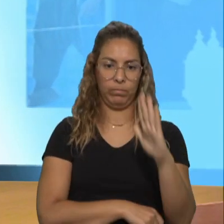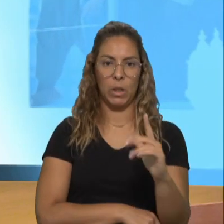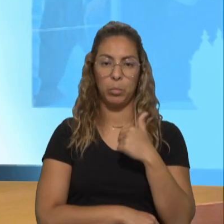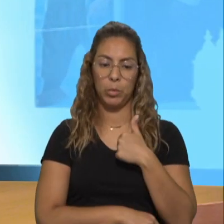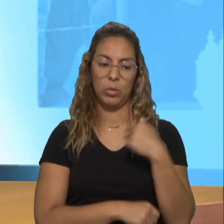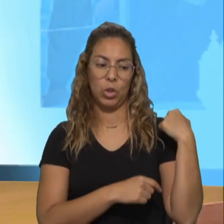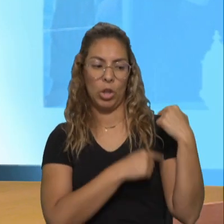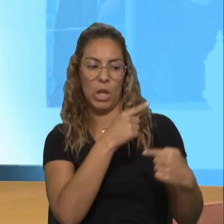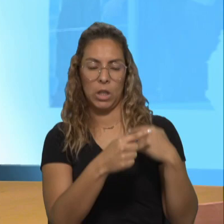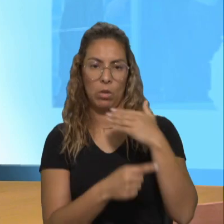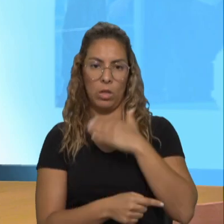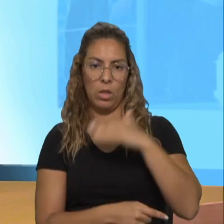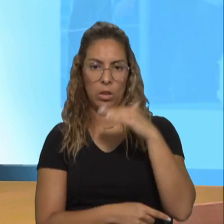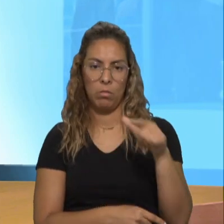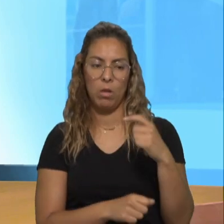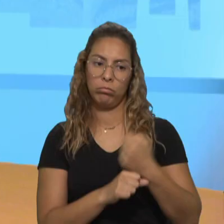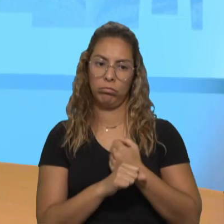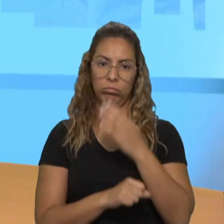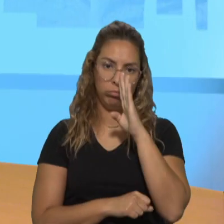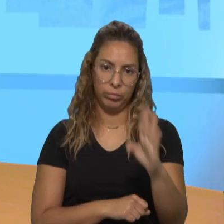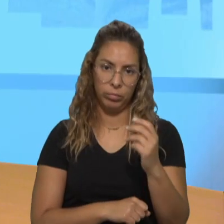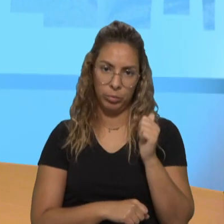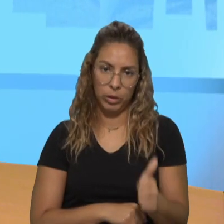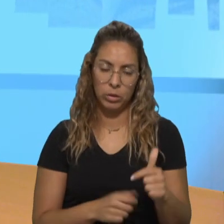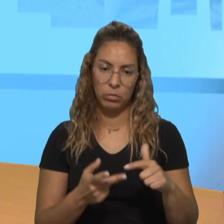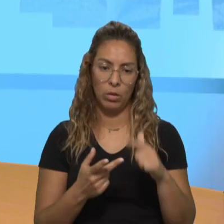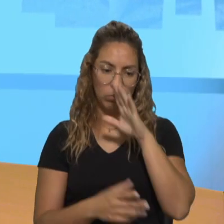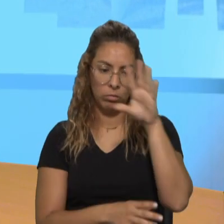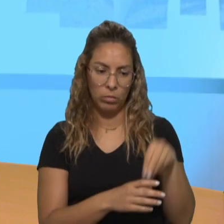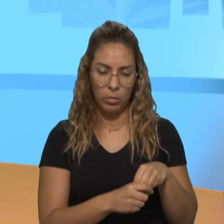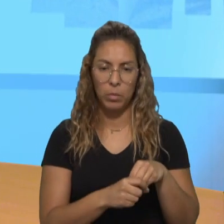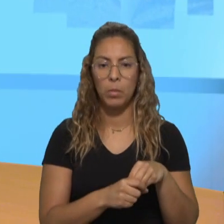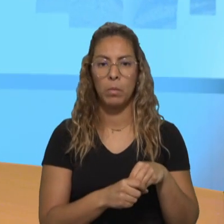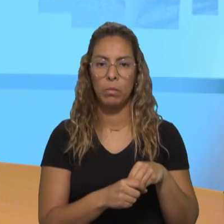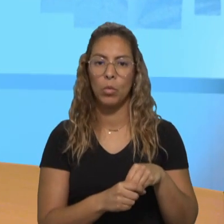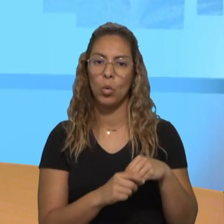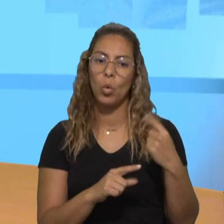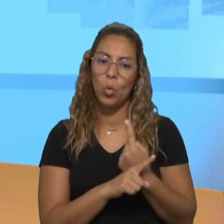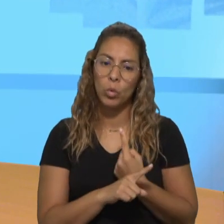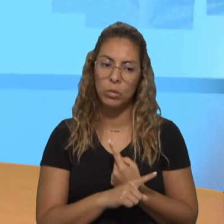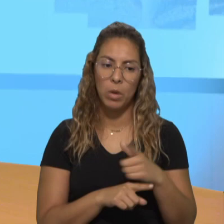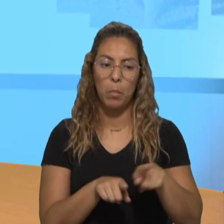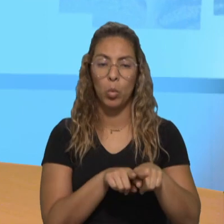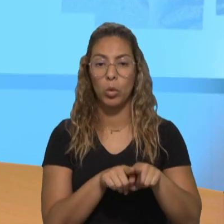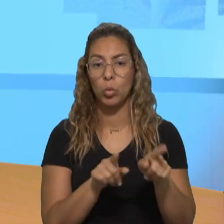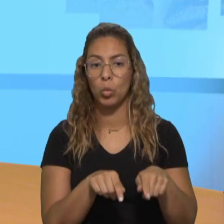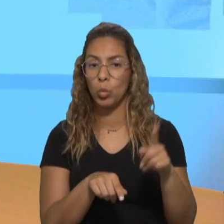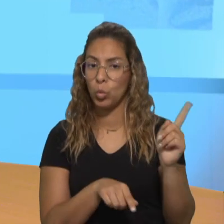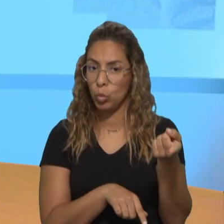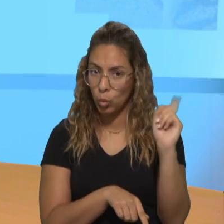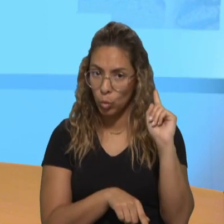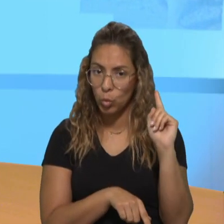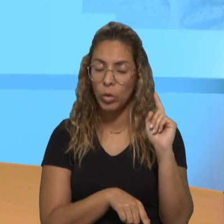geração é muito interveniente no ativismo e procura muito envolver-se em causas, mesmo que não sejam políticas. Só